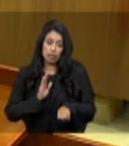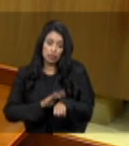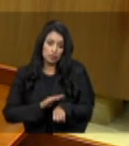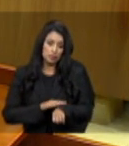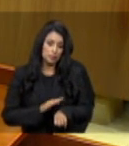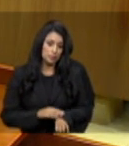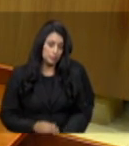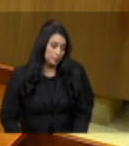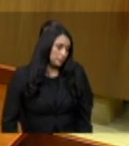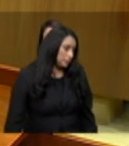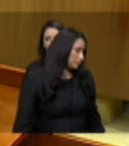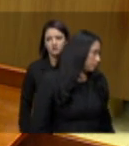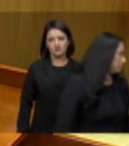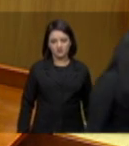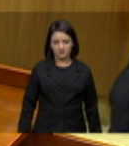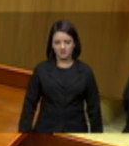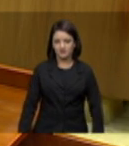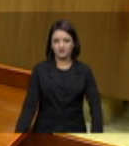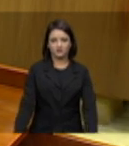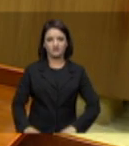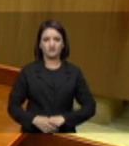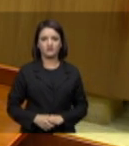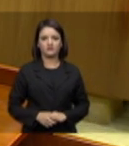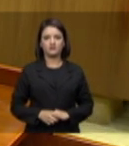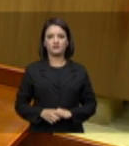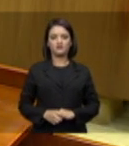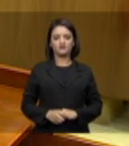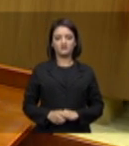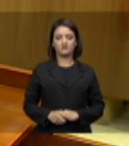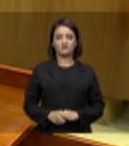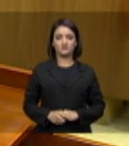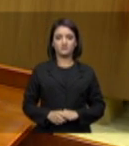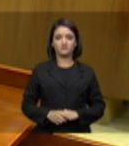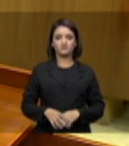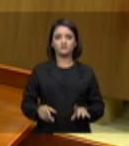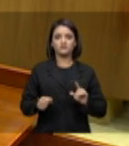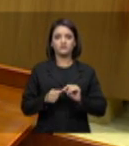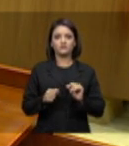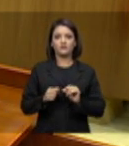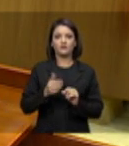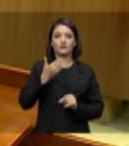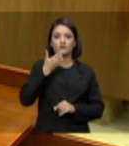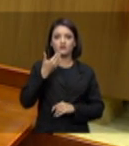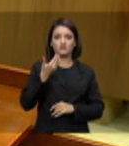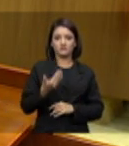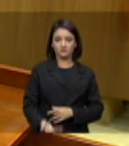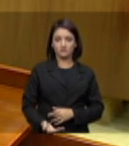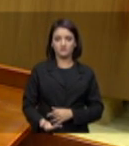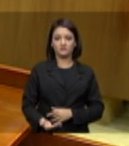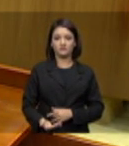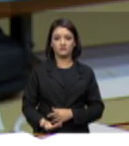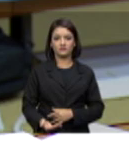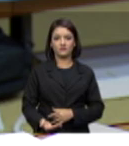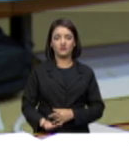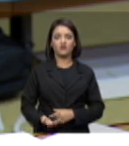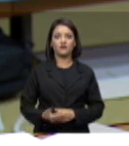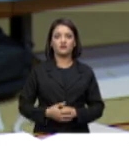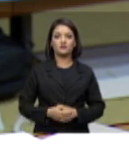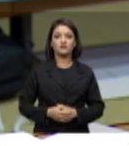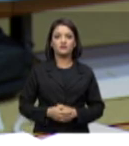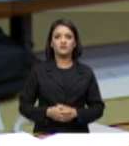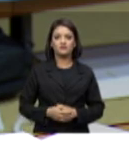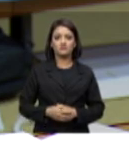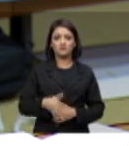momento grave da situação brasileira e formam um pedido com amicus curiae